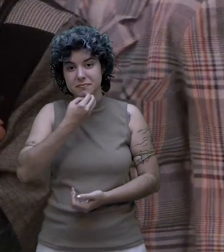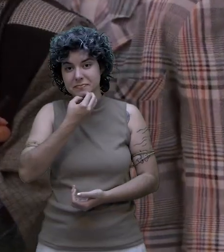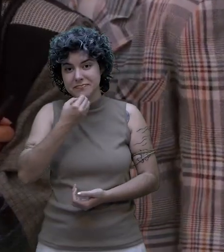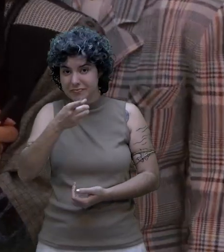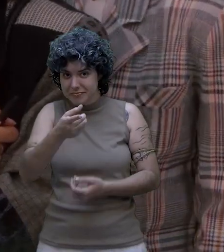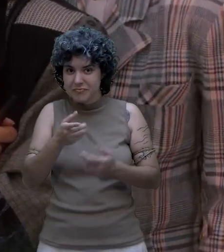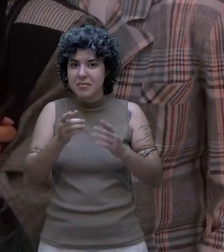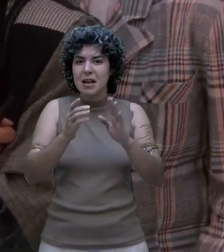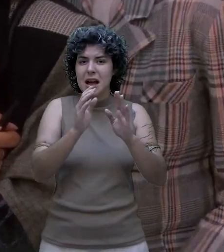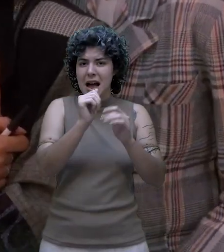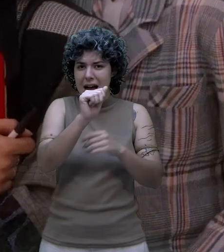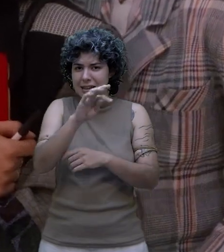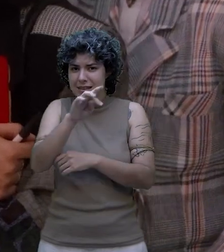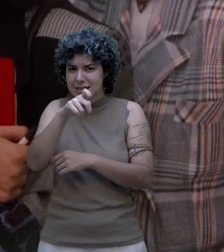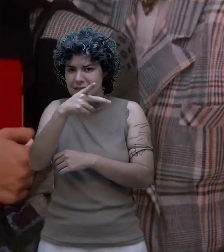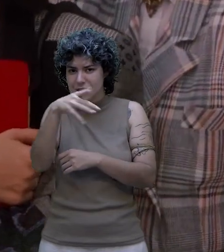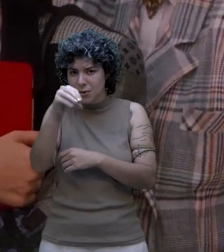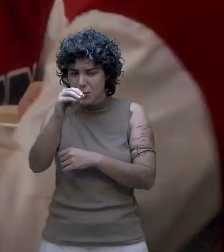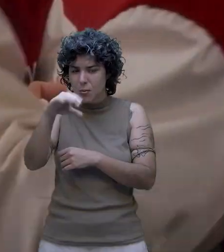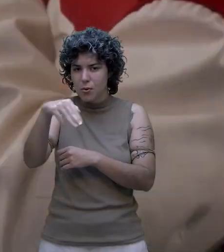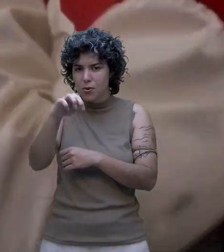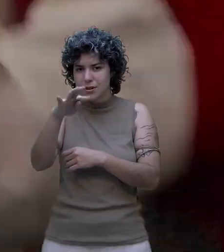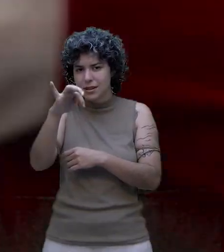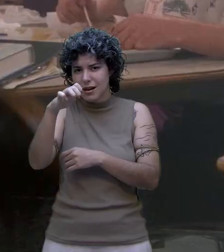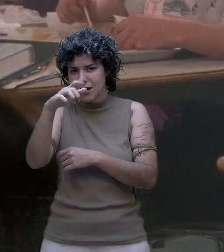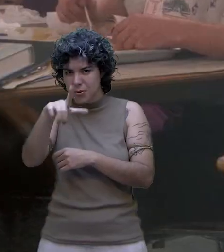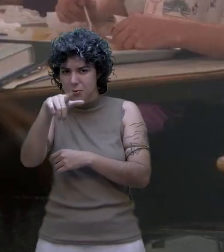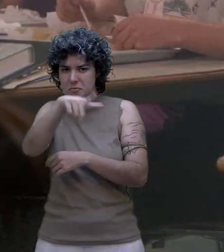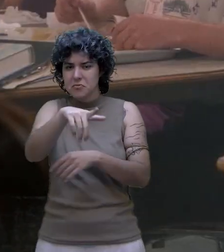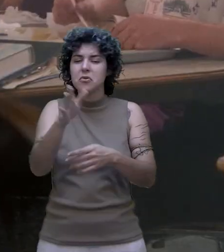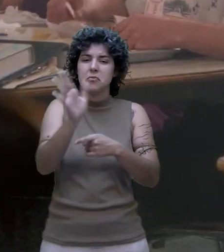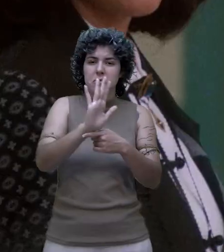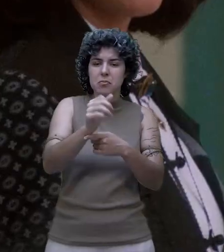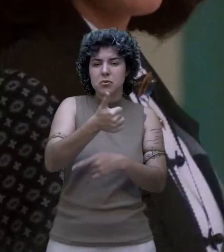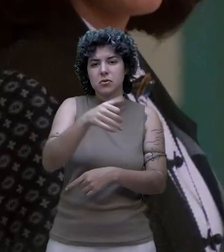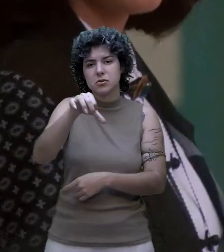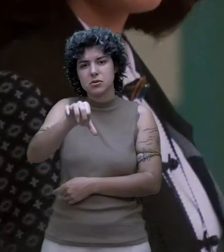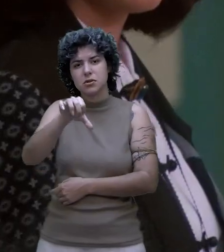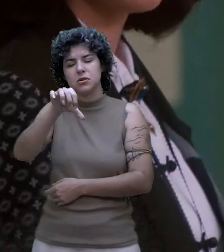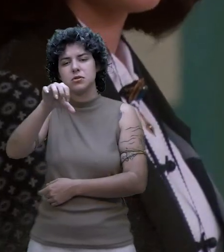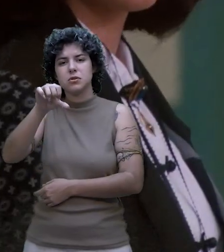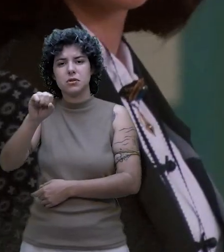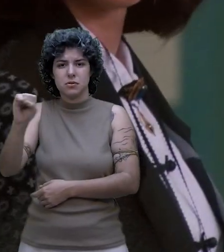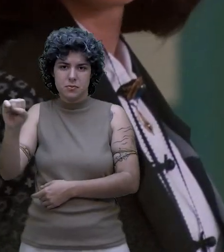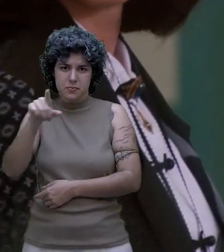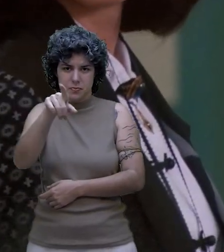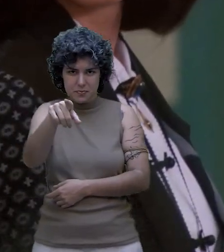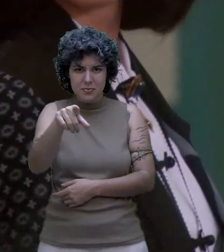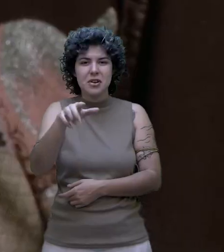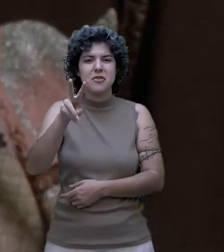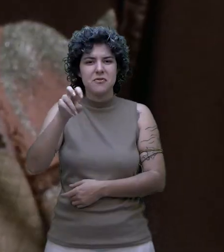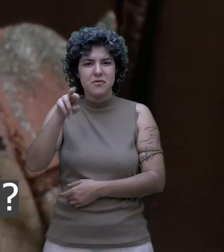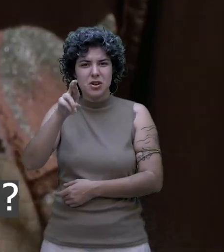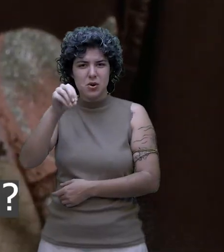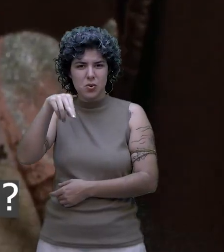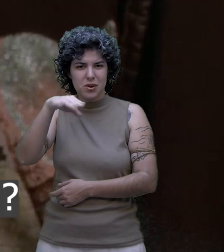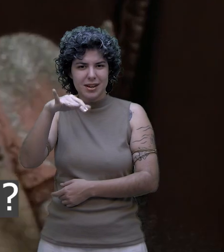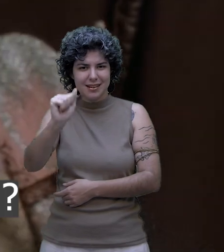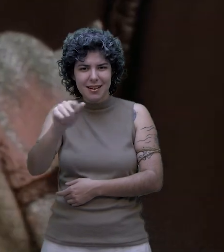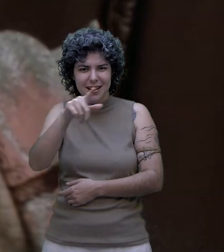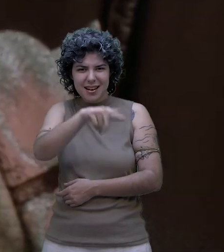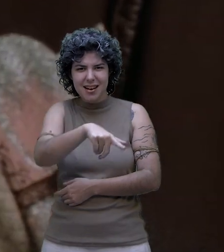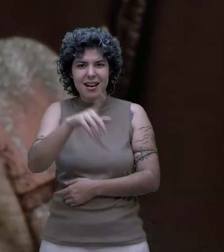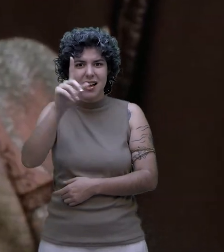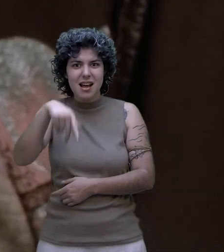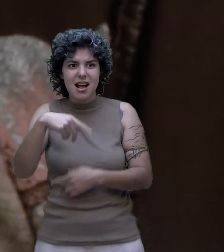Atração Mortal, filme de 1988. Veronica Sawyer, a psicopata que você torce pra vencer. You a